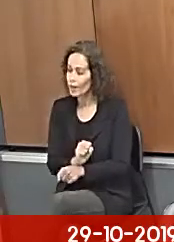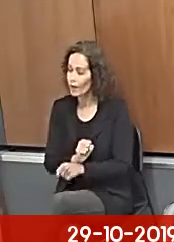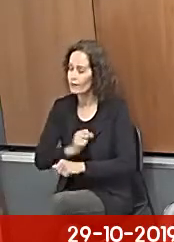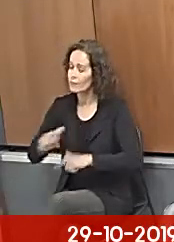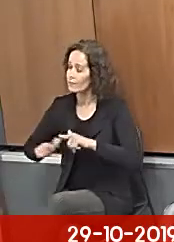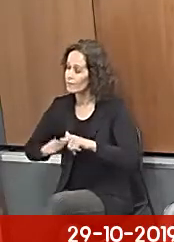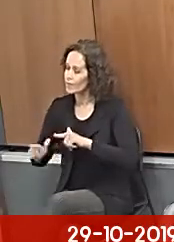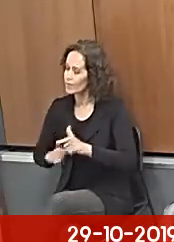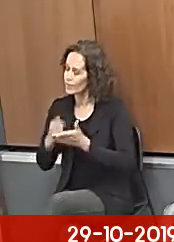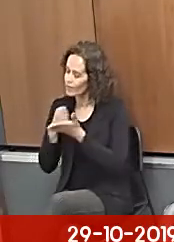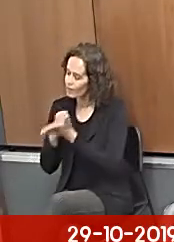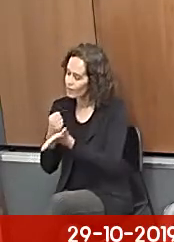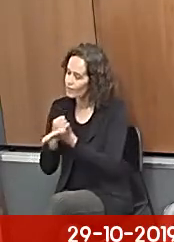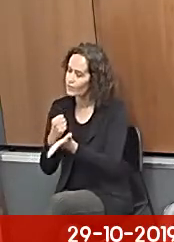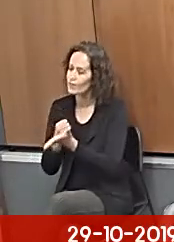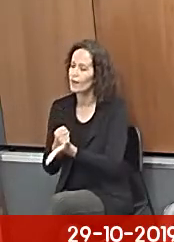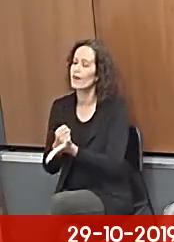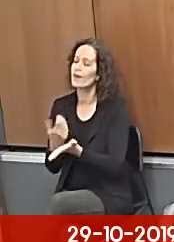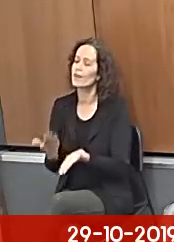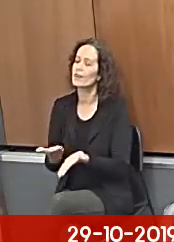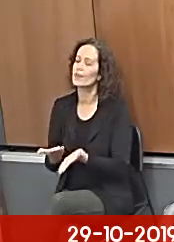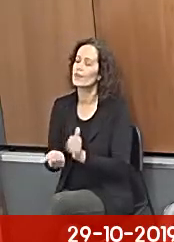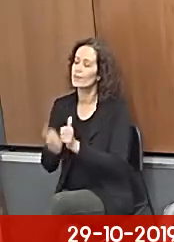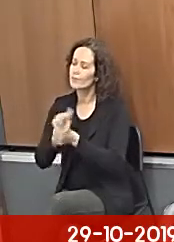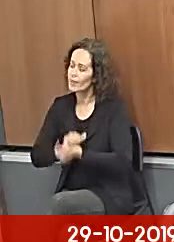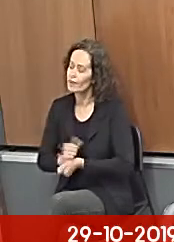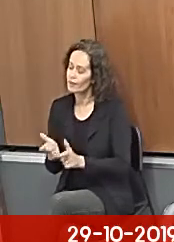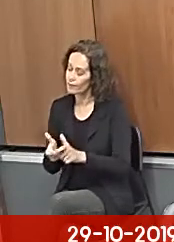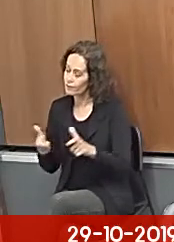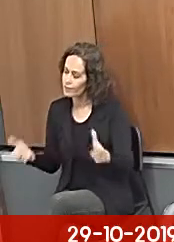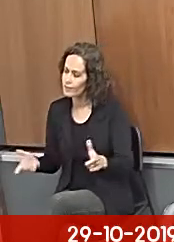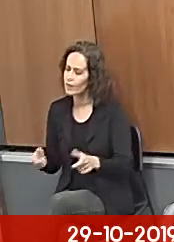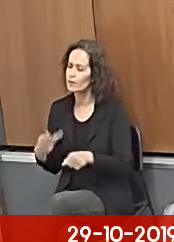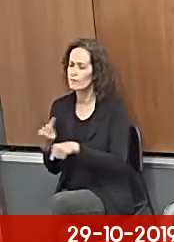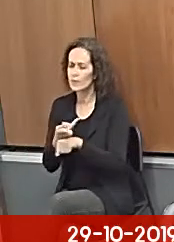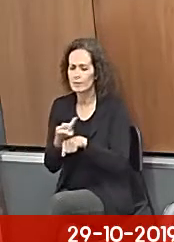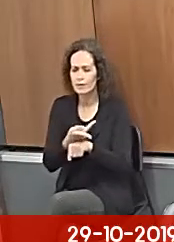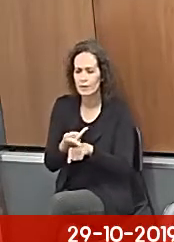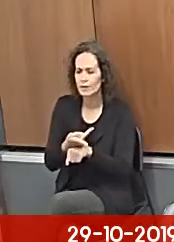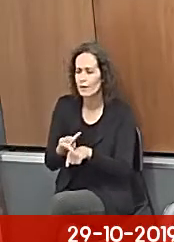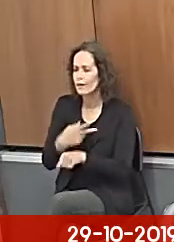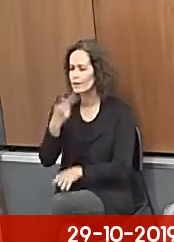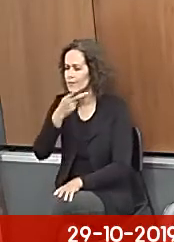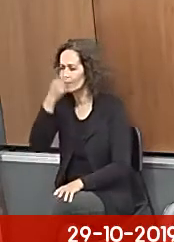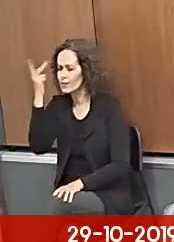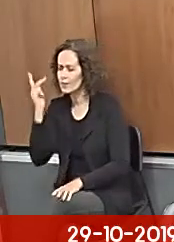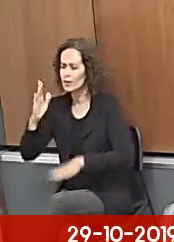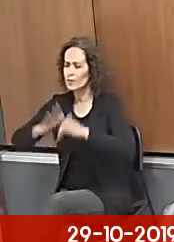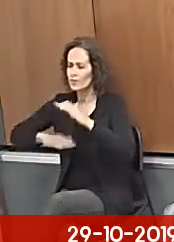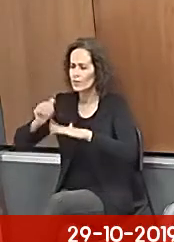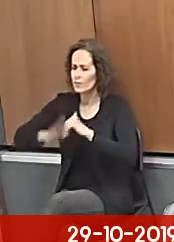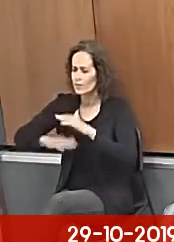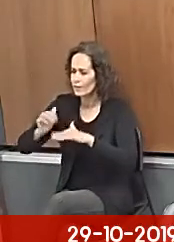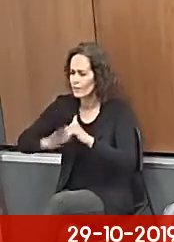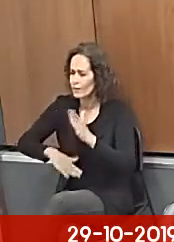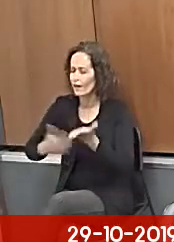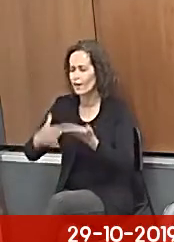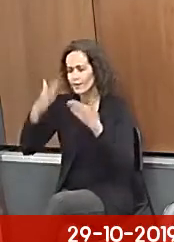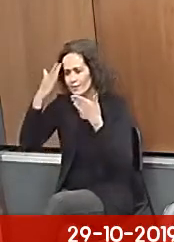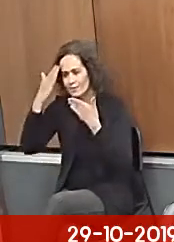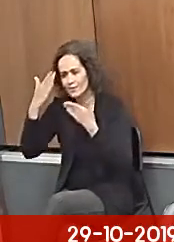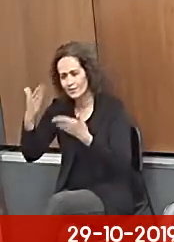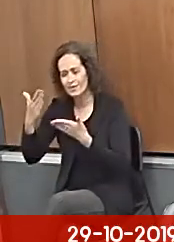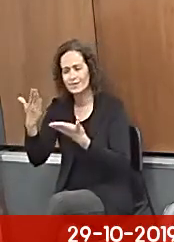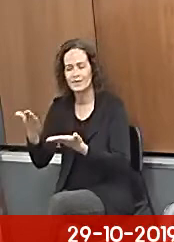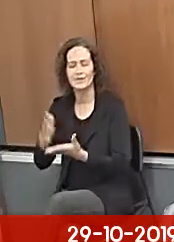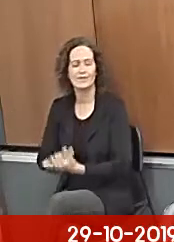ajudar a nossa modalidade sempre a crescer, trocando uniforme, buscando atleta, tirando o Leandro da época que ele estava desvirtuado. Obrigado, viu,